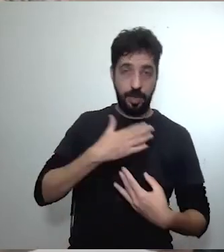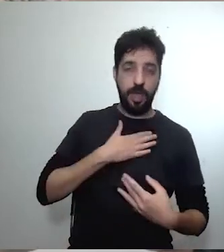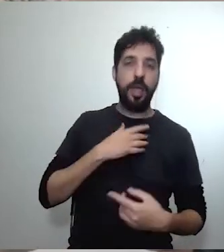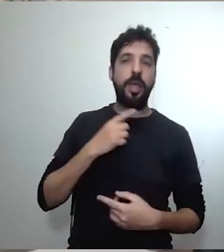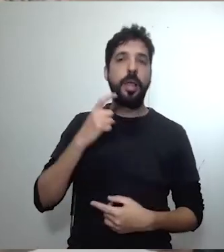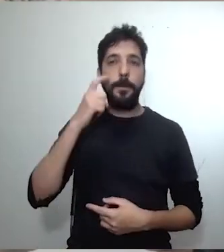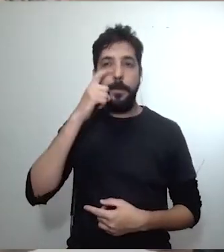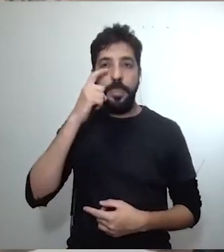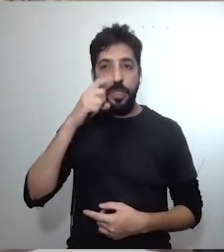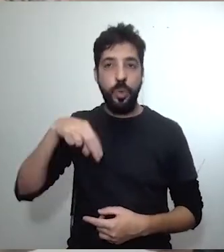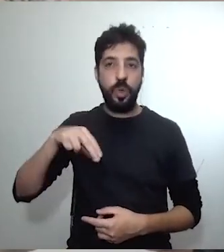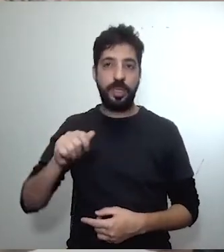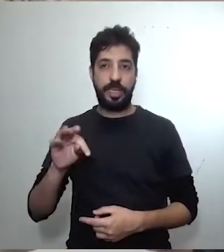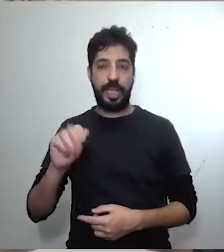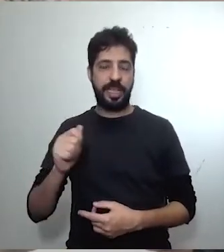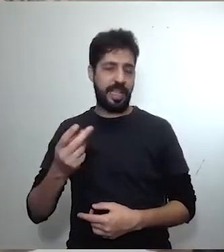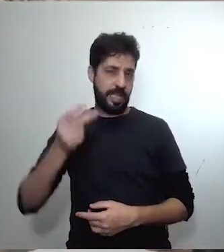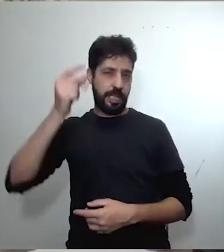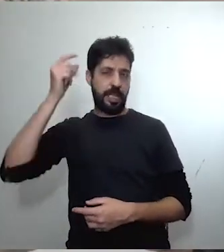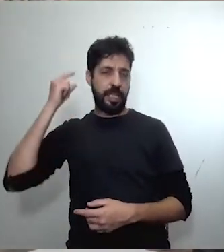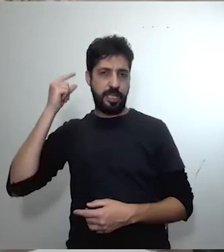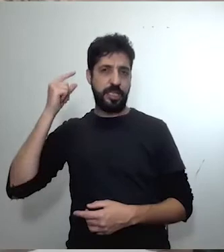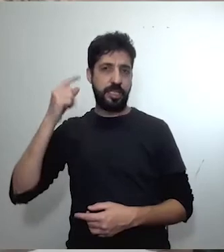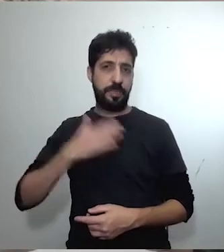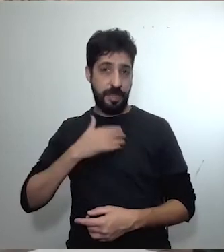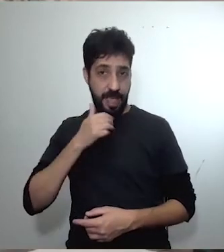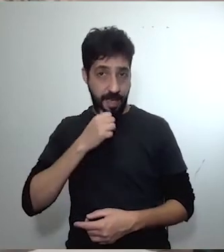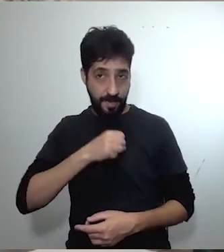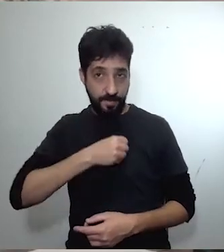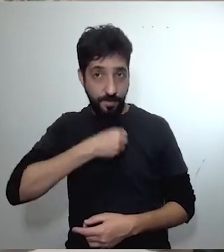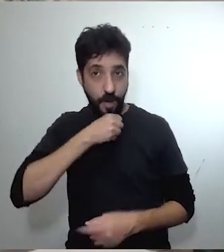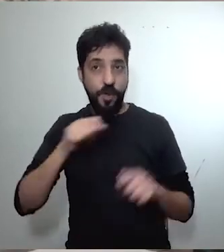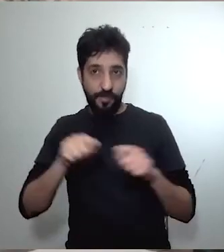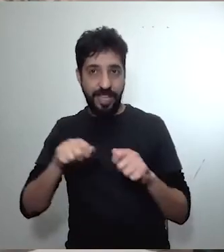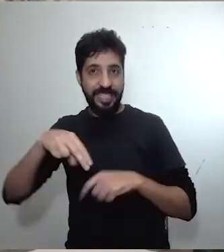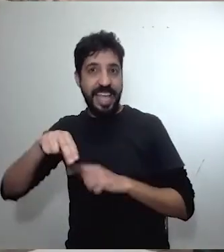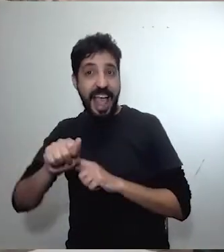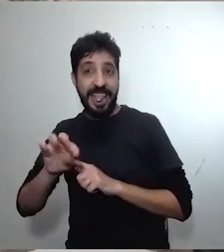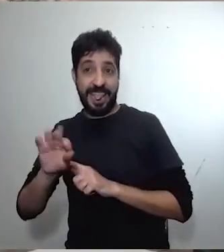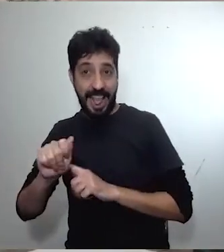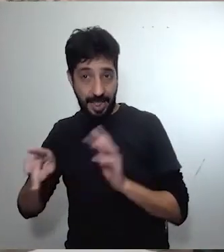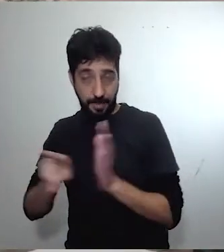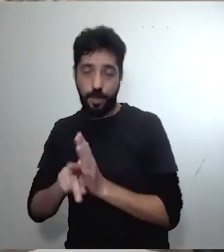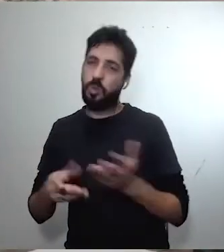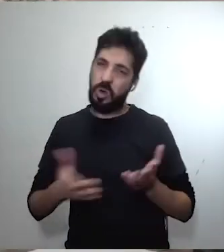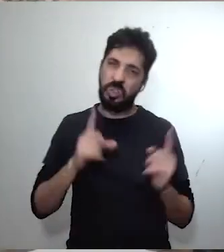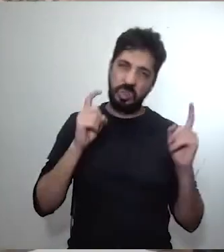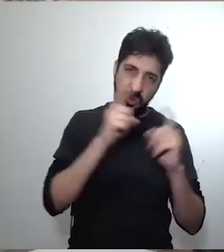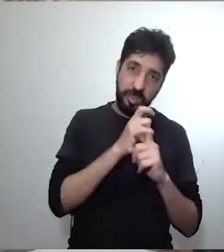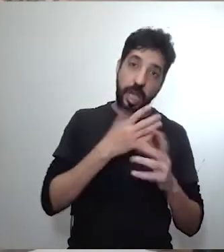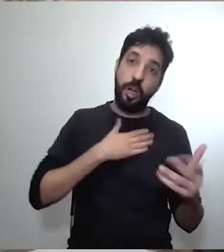de nata. Na época da minha avó era feito com nata, hoje já é mais raro a gente trabalhar com nata, né? E